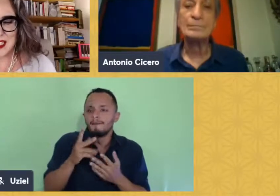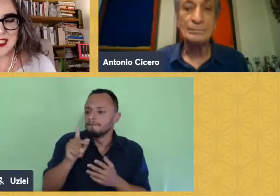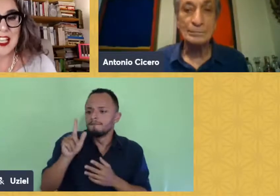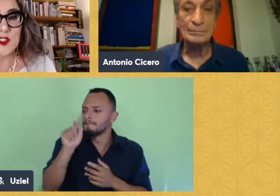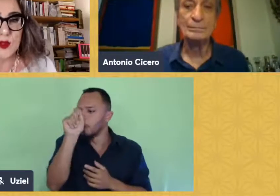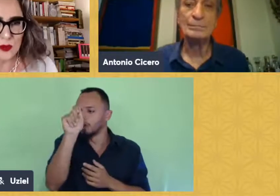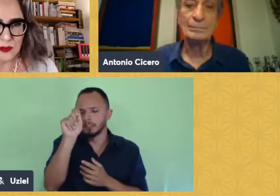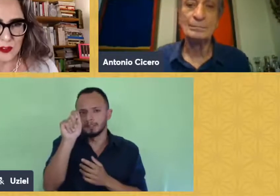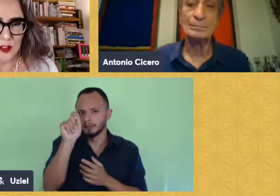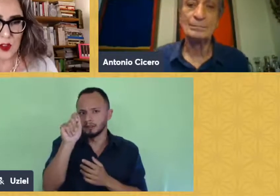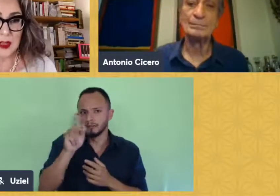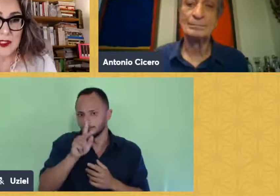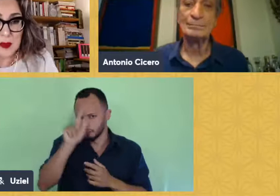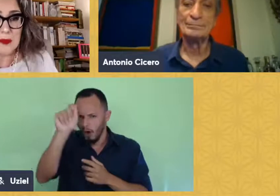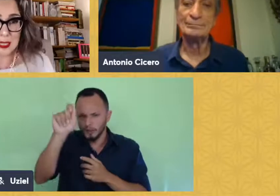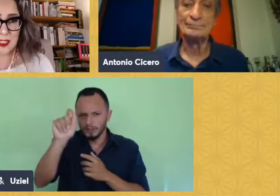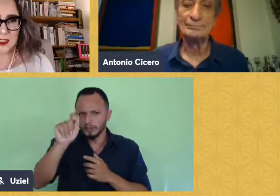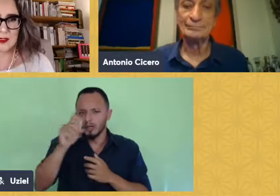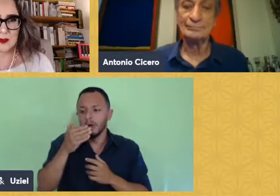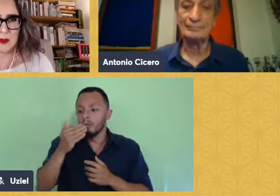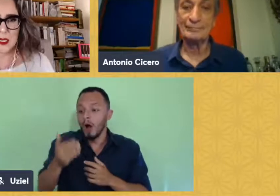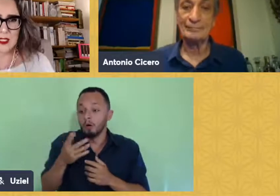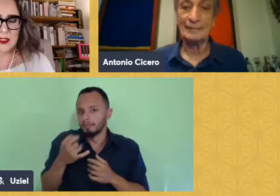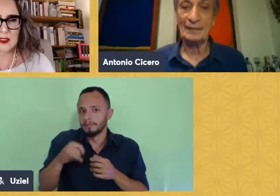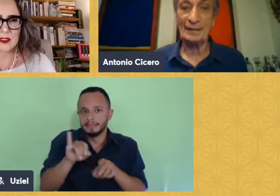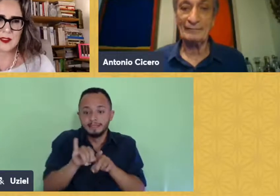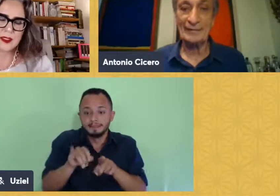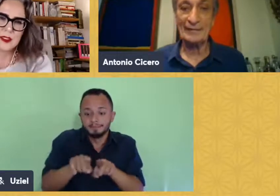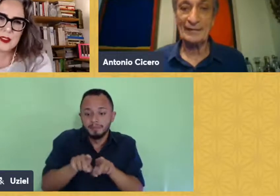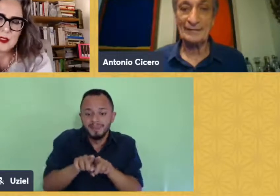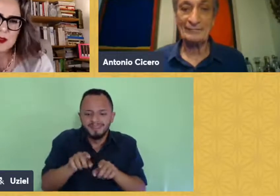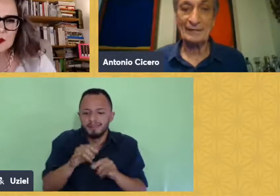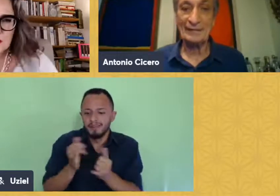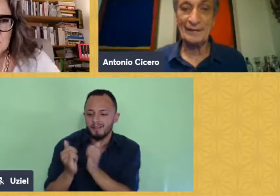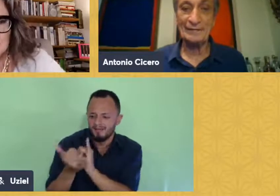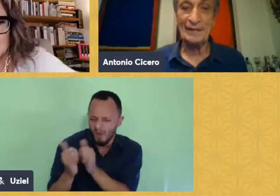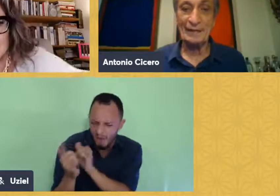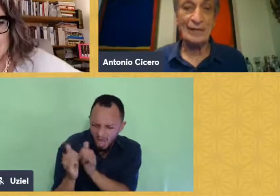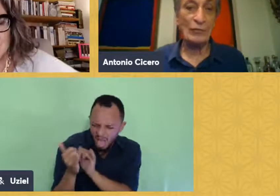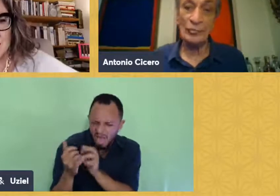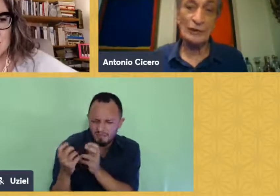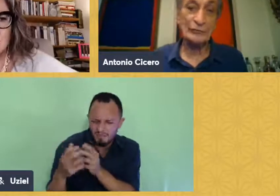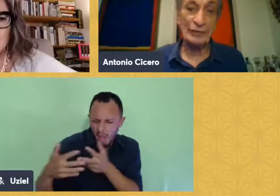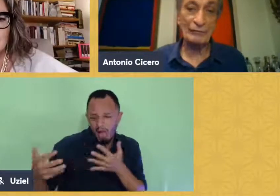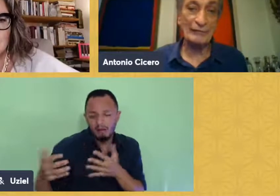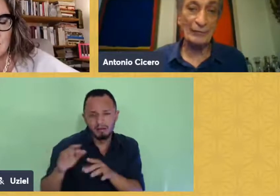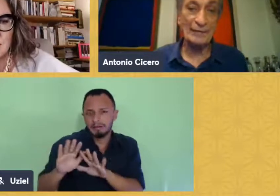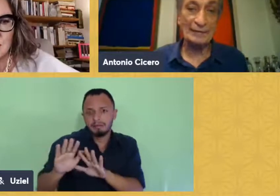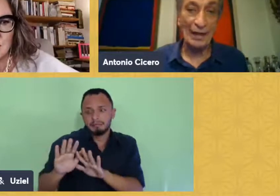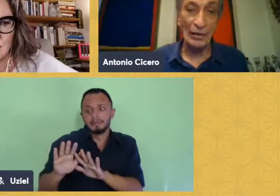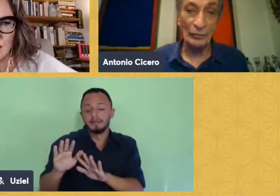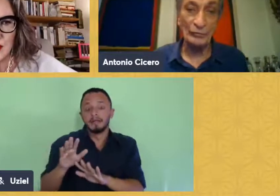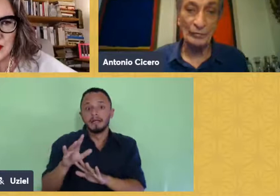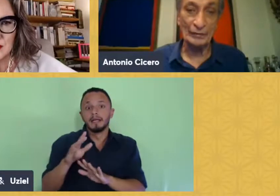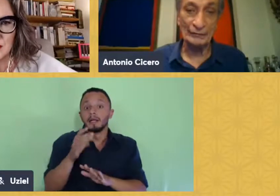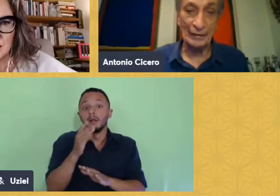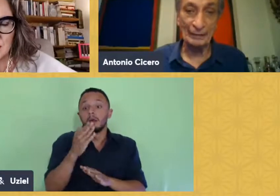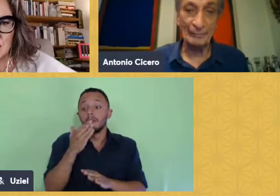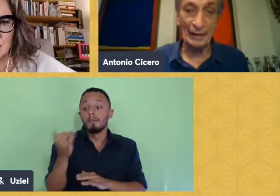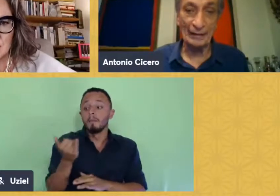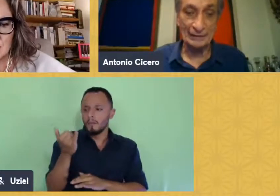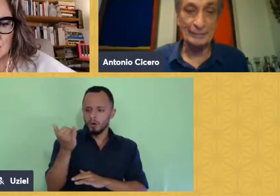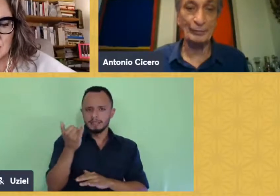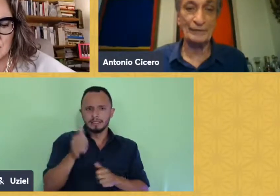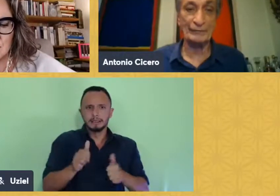Marcados pelo excesso de informação e pela pressa, né? É verdade. Não, o ócio é fundamental, não